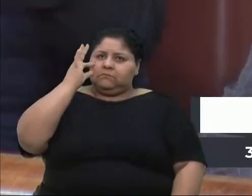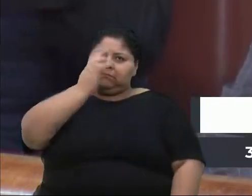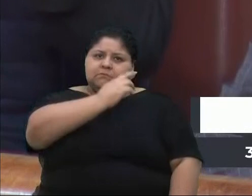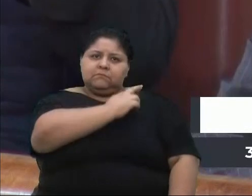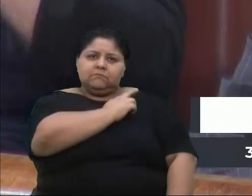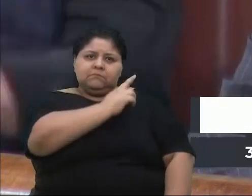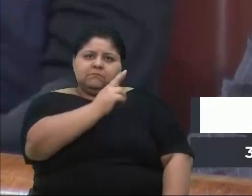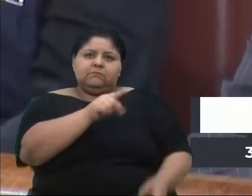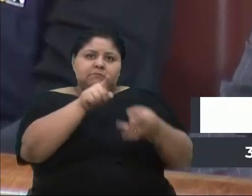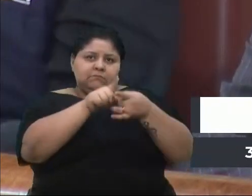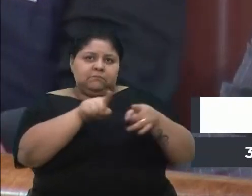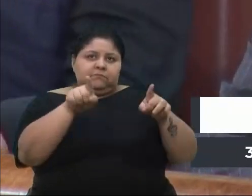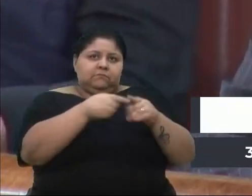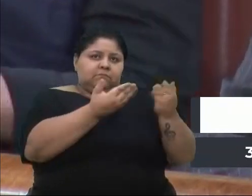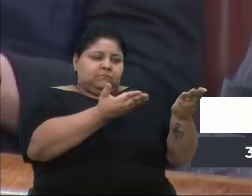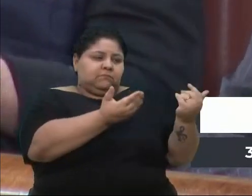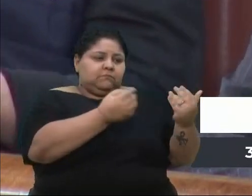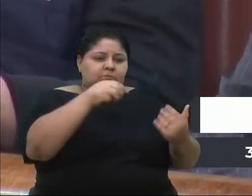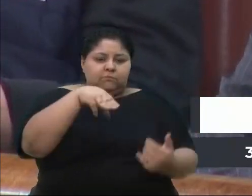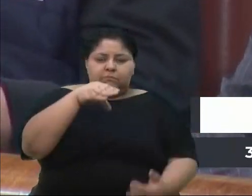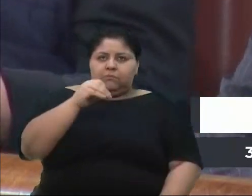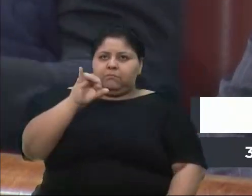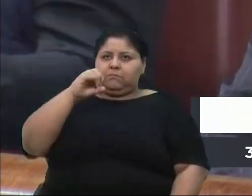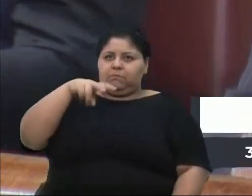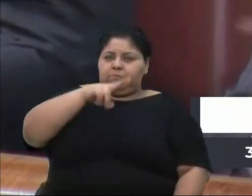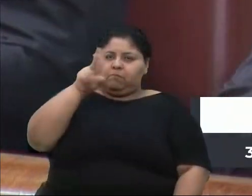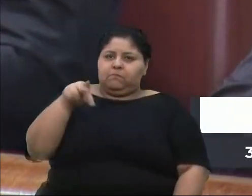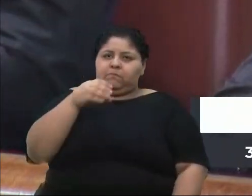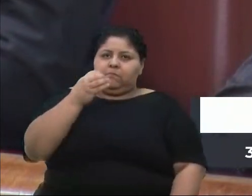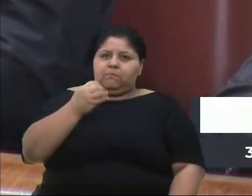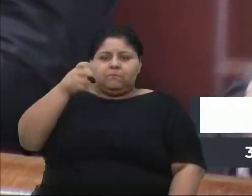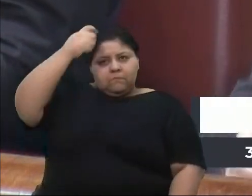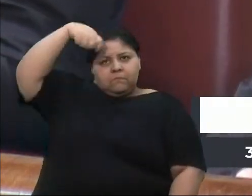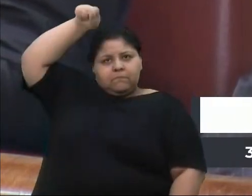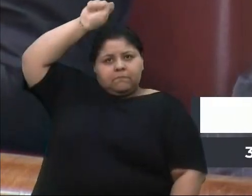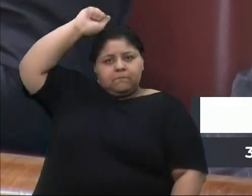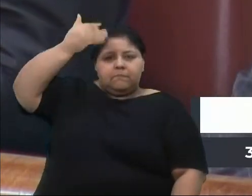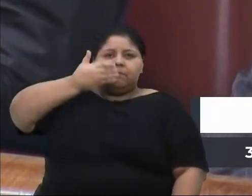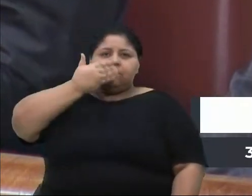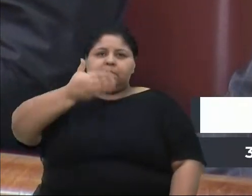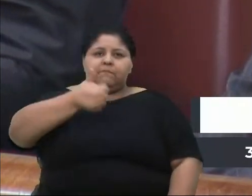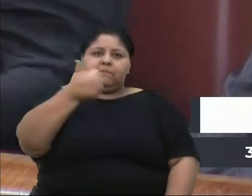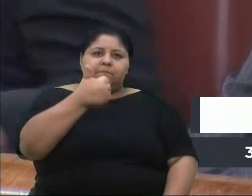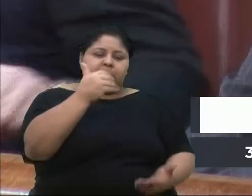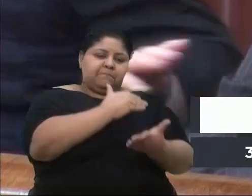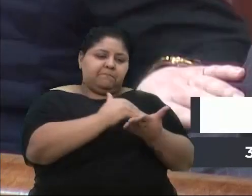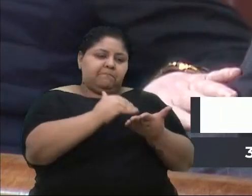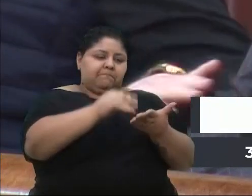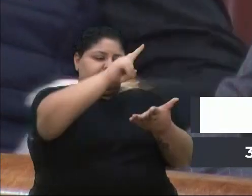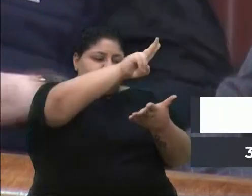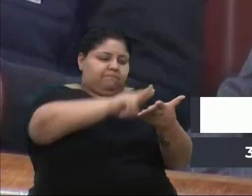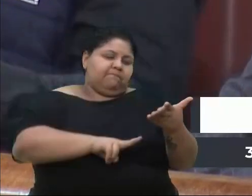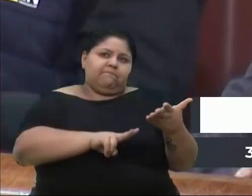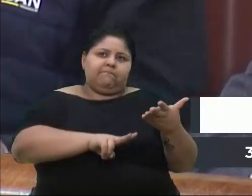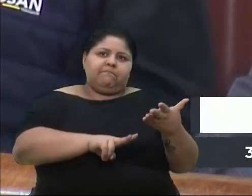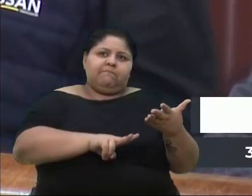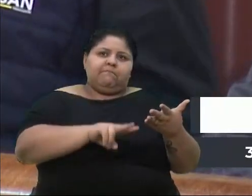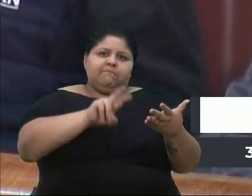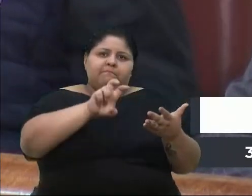do Coro Juvenil do Moinho, UX. Solicito ao primeiro secretário que faça leitura do requerimento número